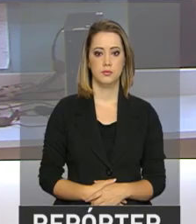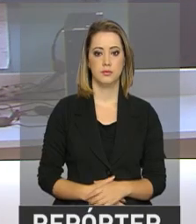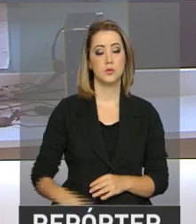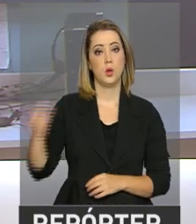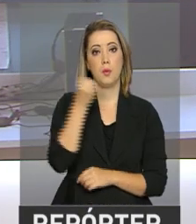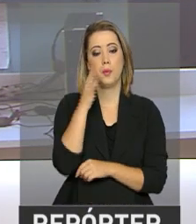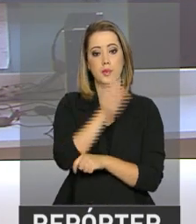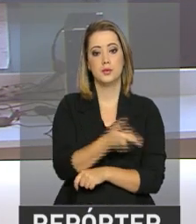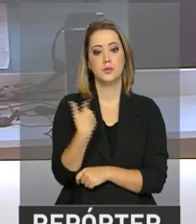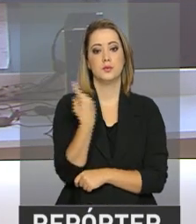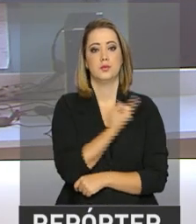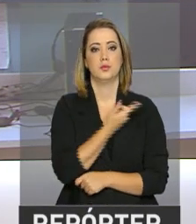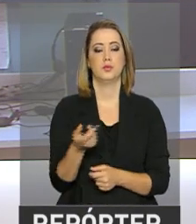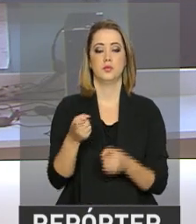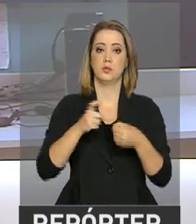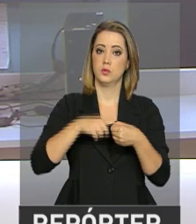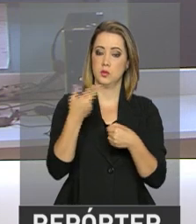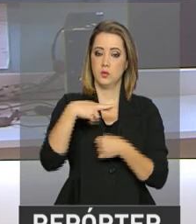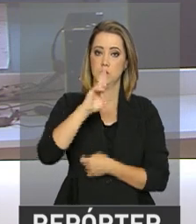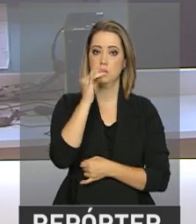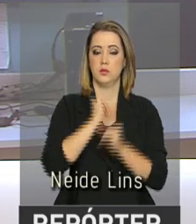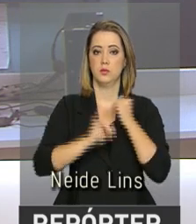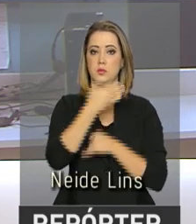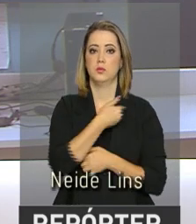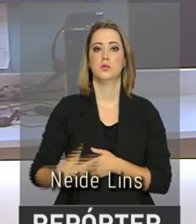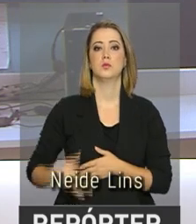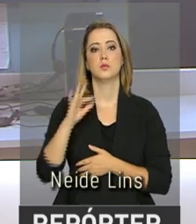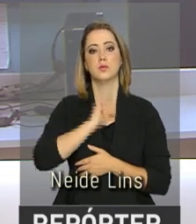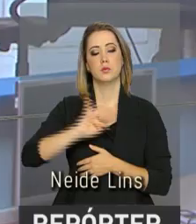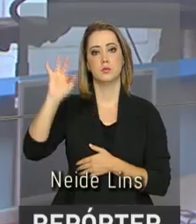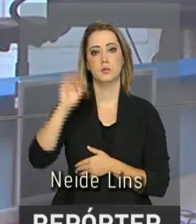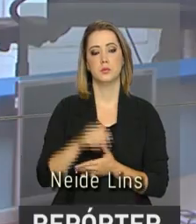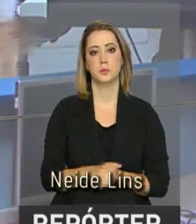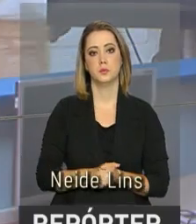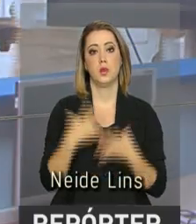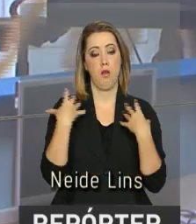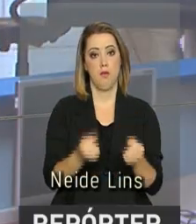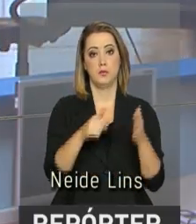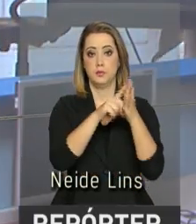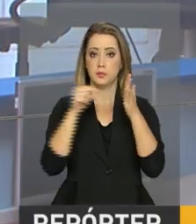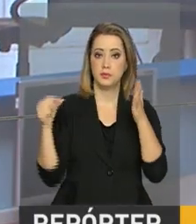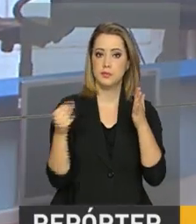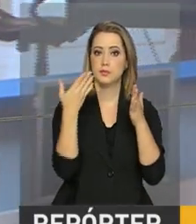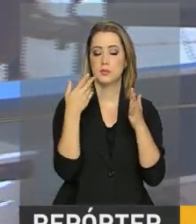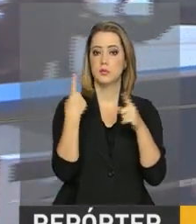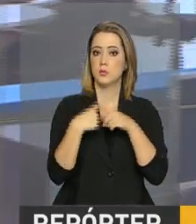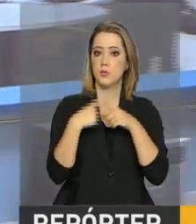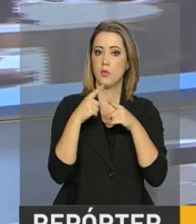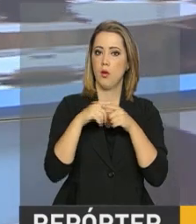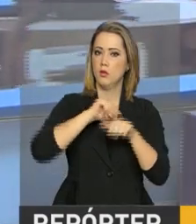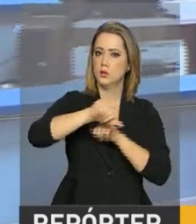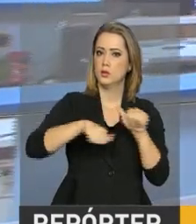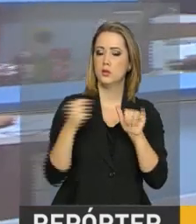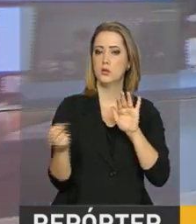Olá boa tarde estamos de volta com repórter NBR e as notícias do governo federal e vamos direto ao Palácio do Planalto porque foram